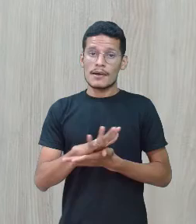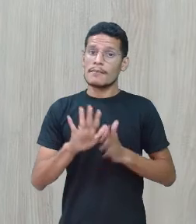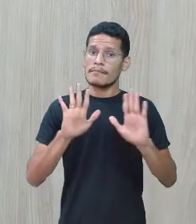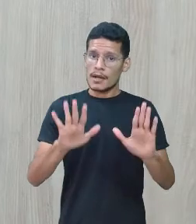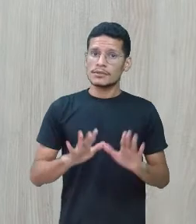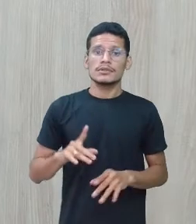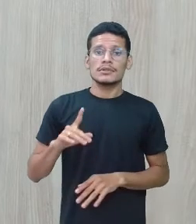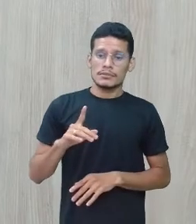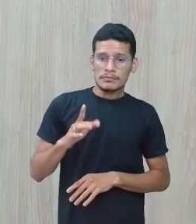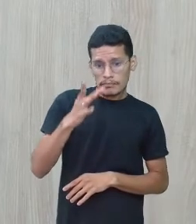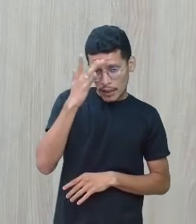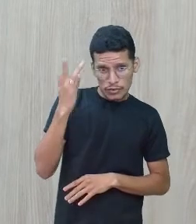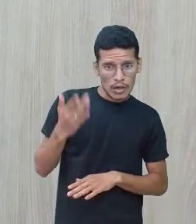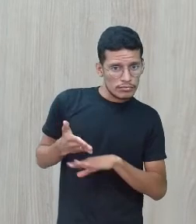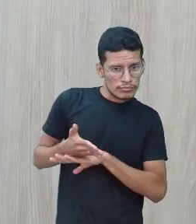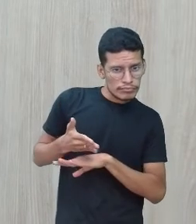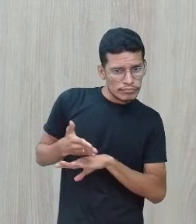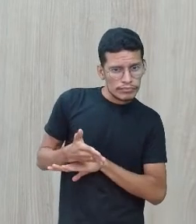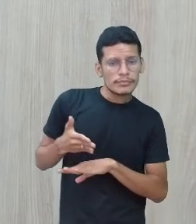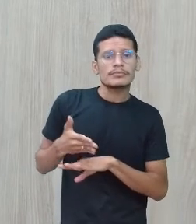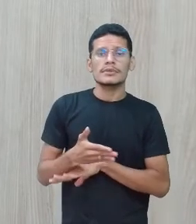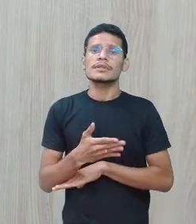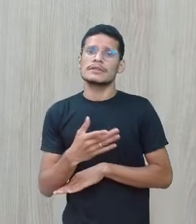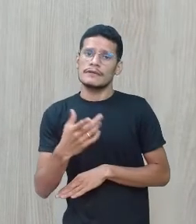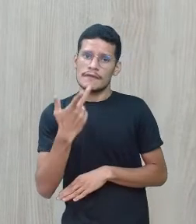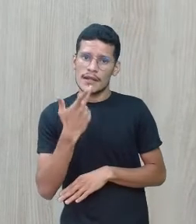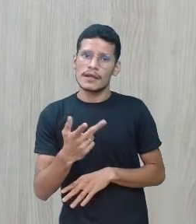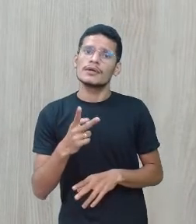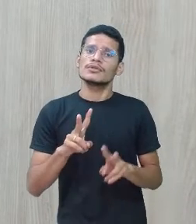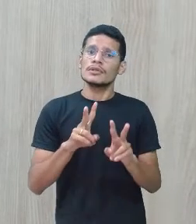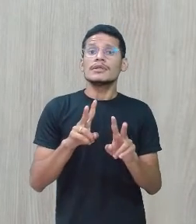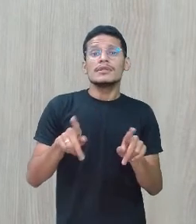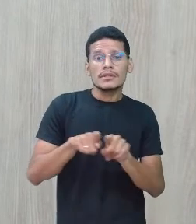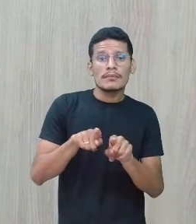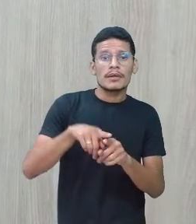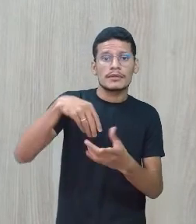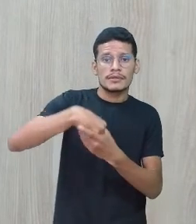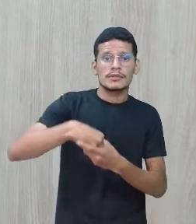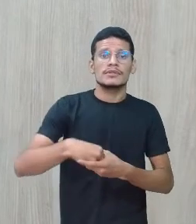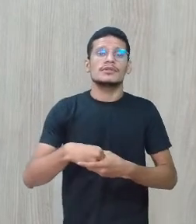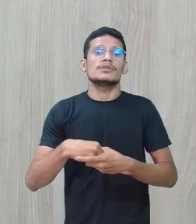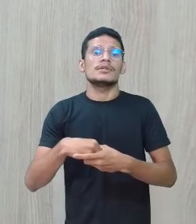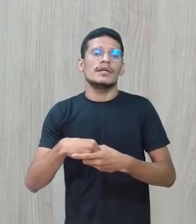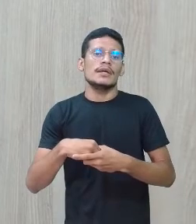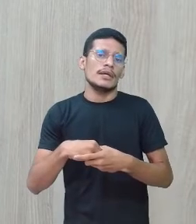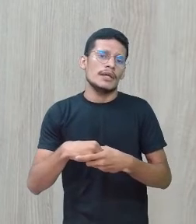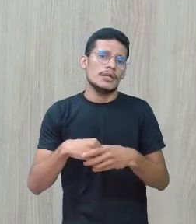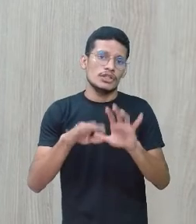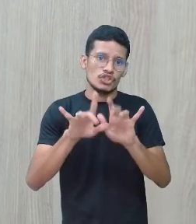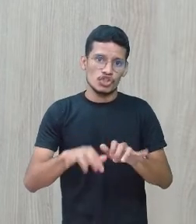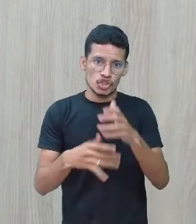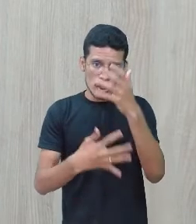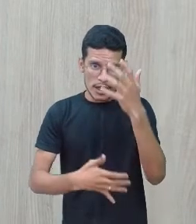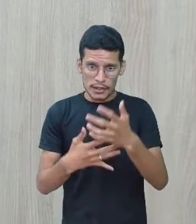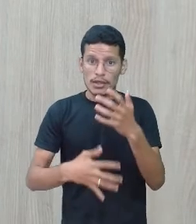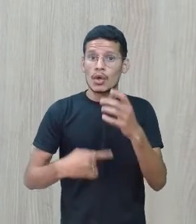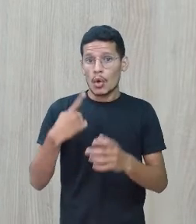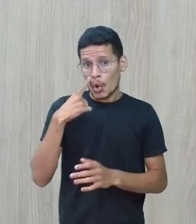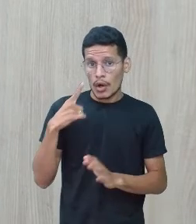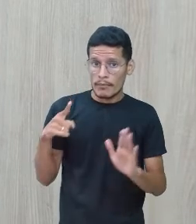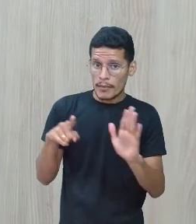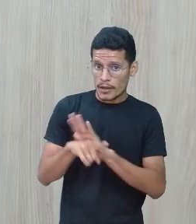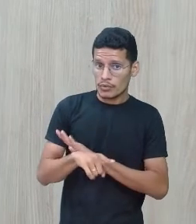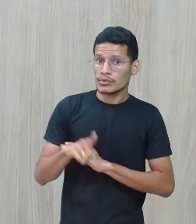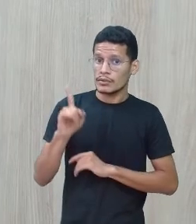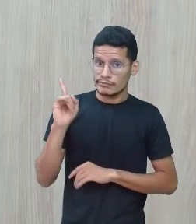assim, estou colocando os questionamentos que estamos fazendo aqui no chat, né? Então, pessoal, a pergunta está